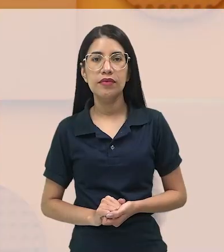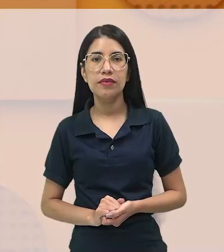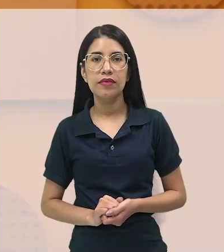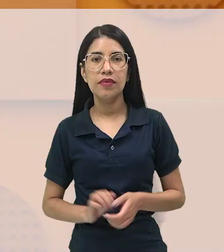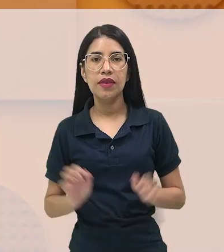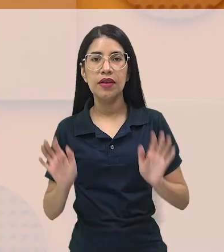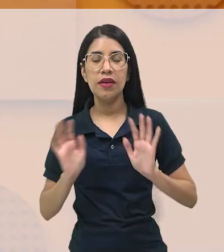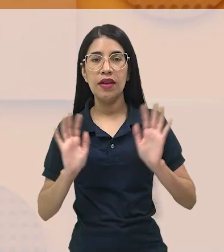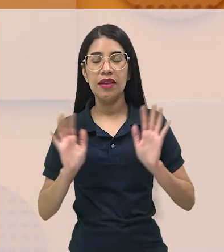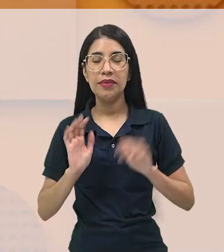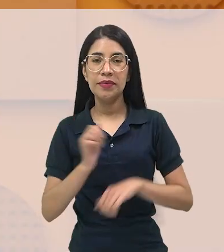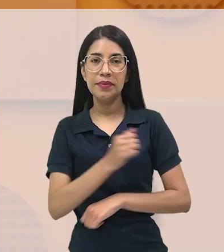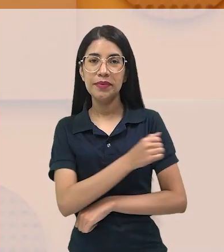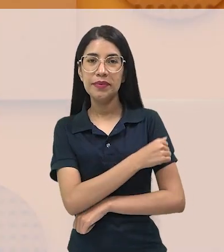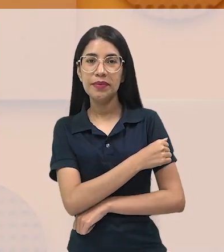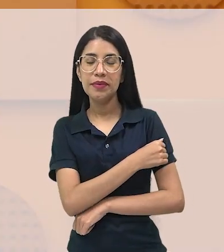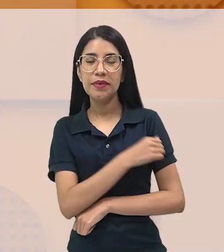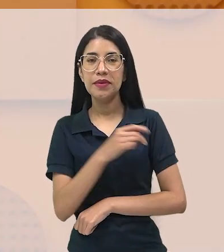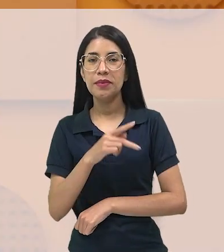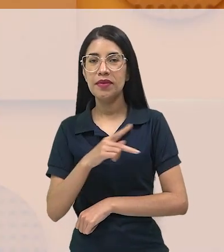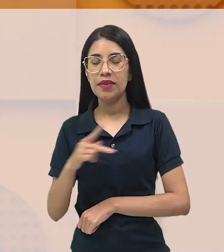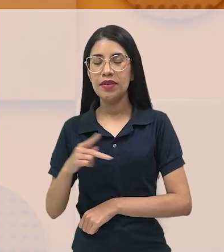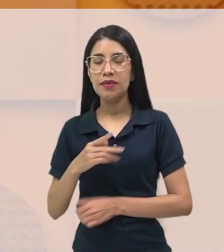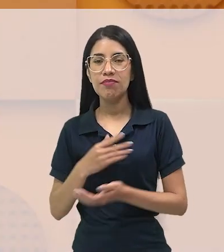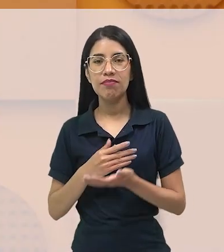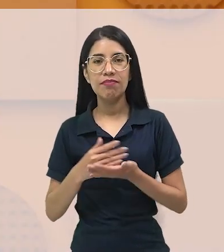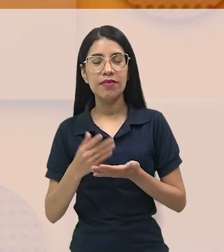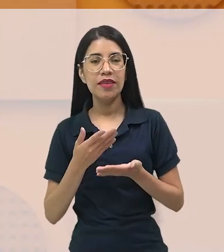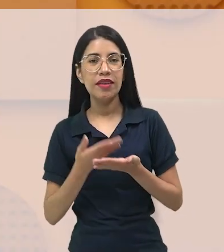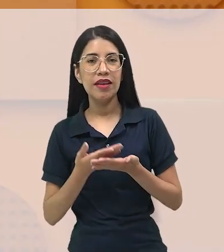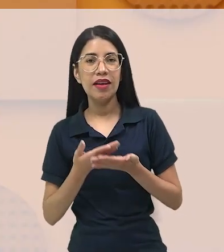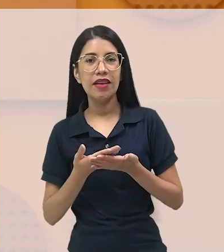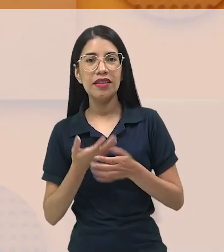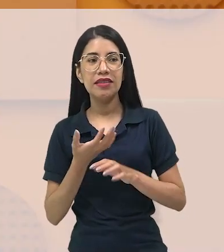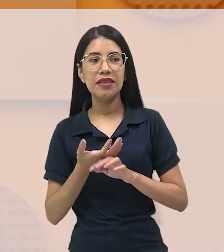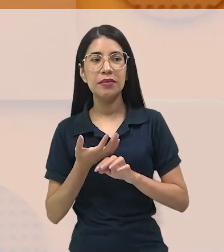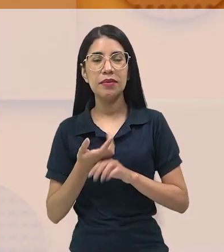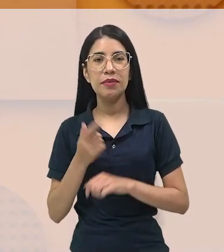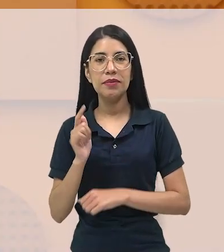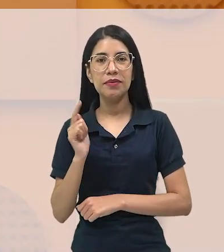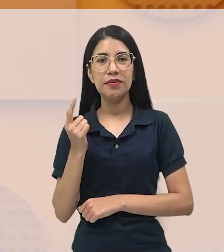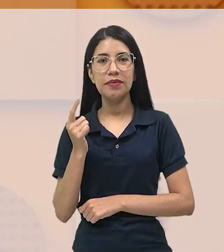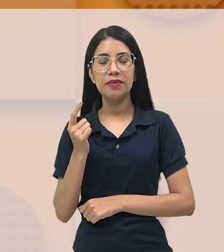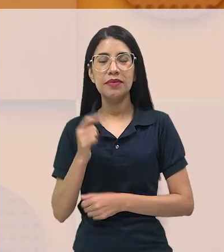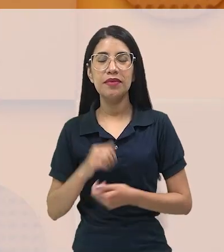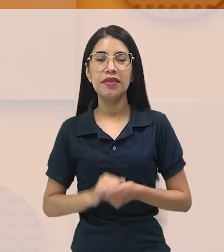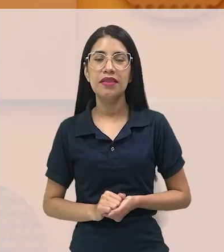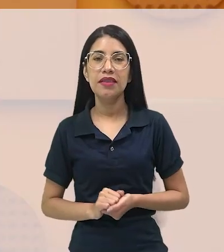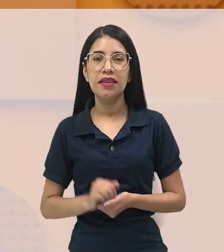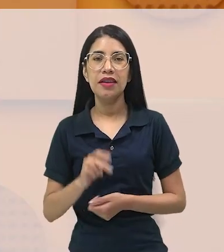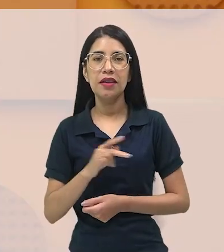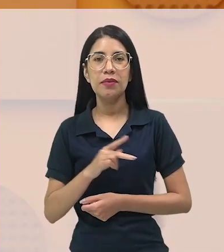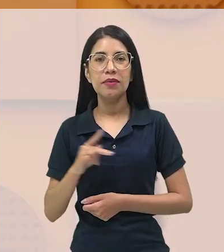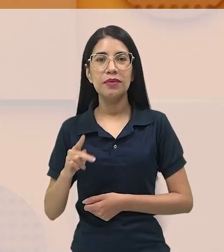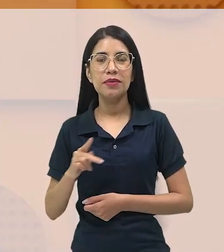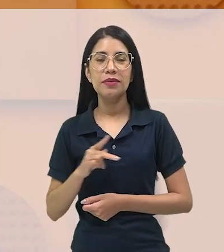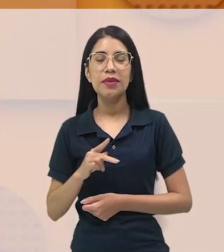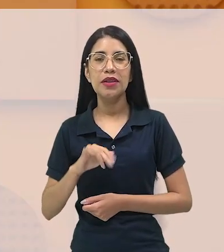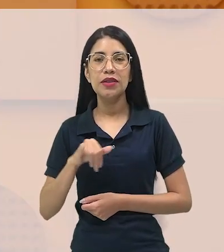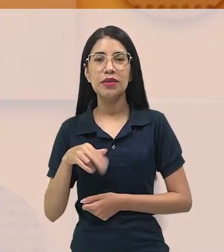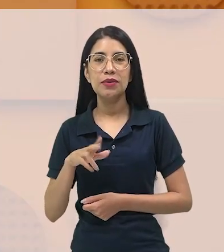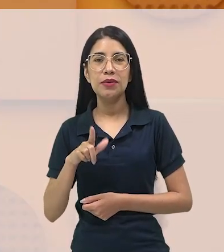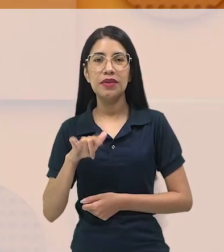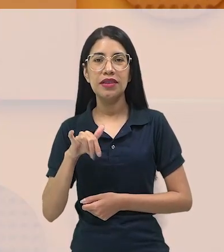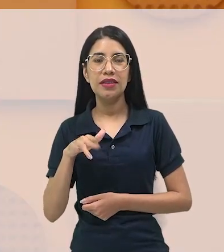Olá, queridos alunos e professores! Estamos iniciando mais uma aula de Geografia. Eu sou a professora Juliana e estarei